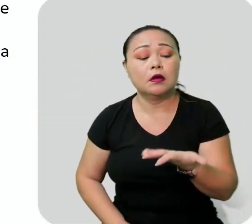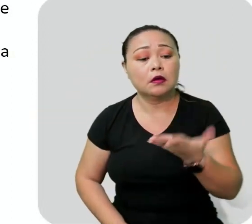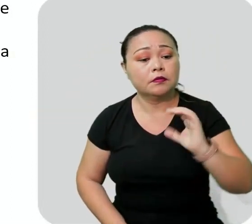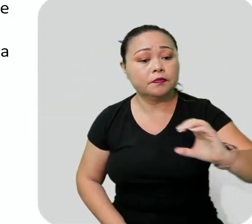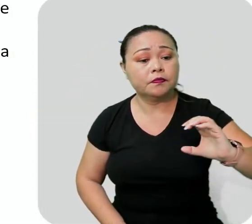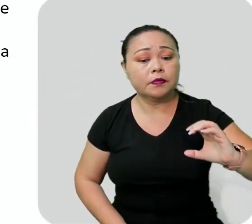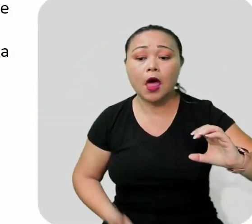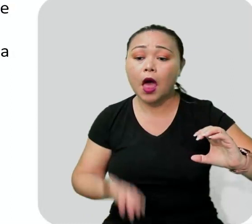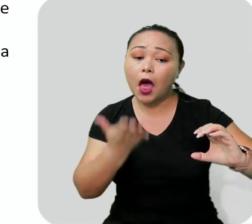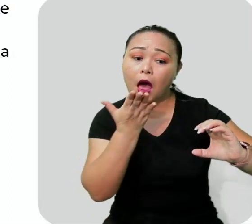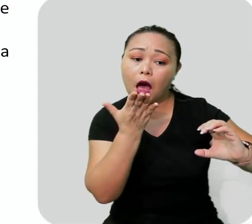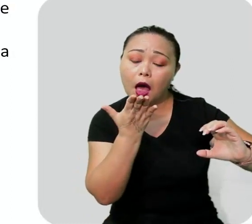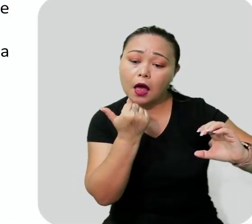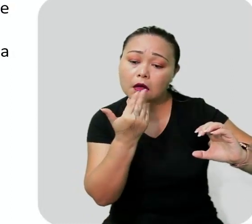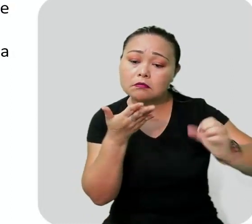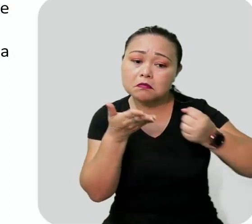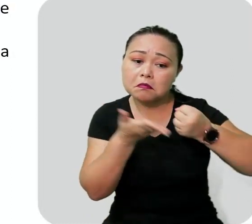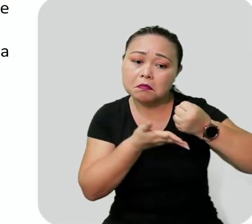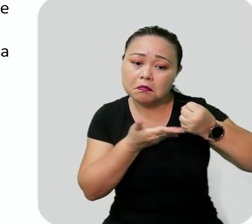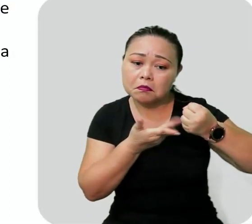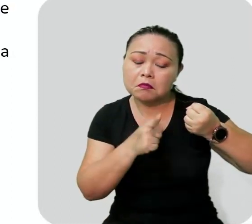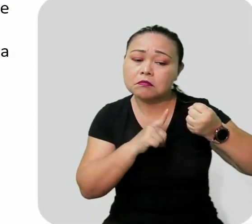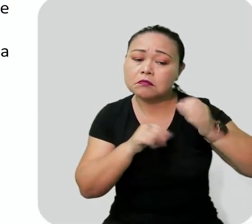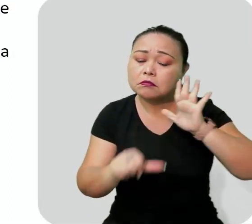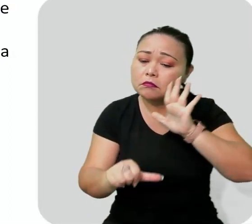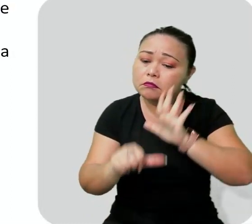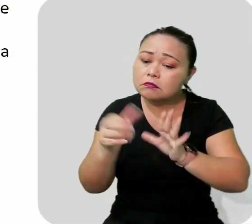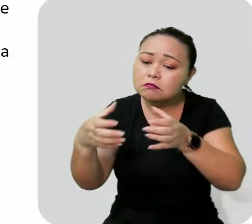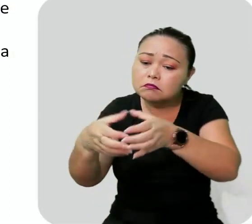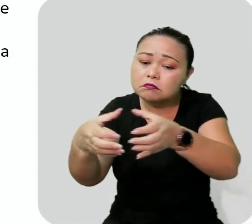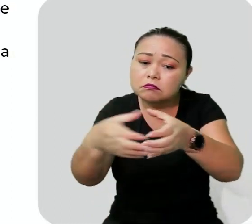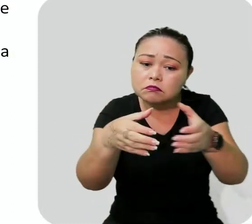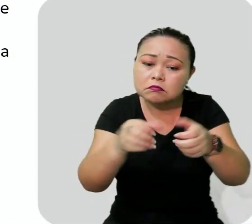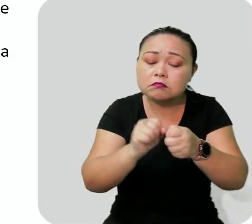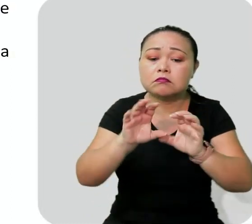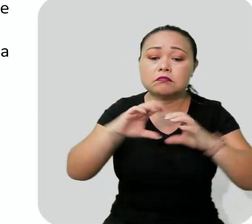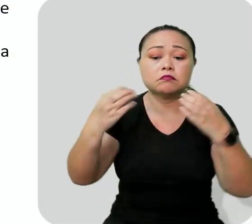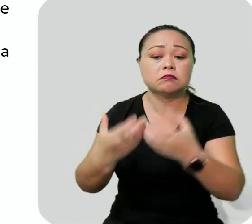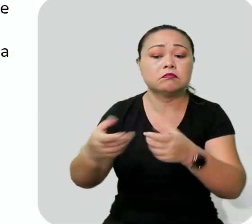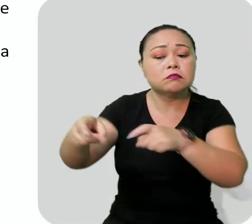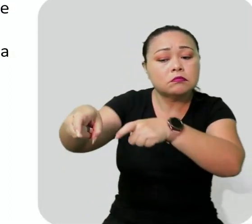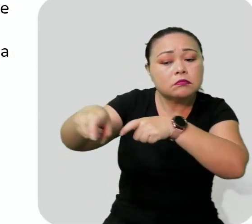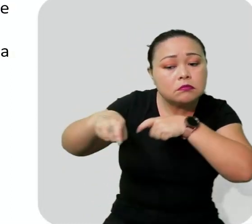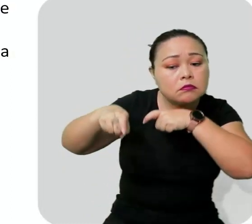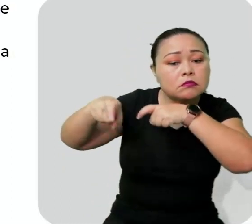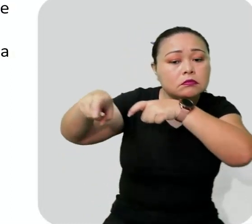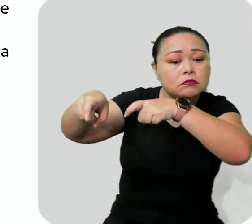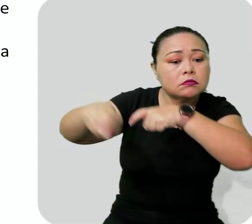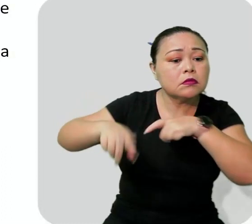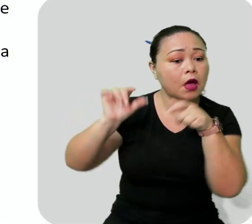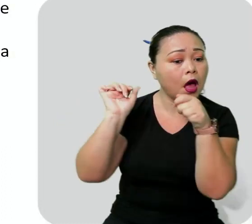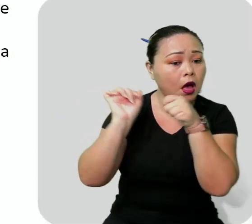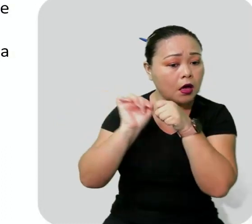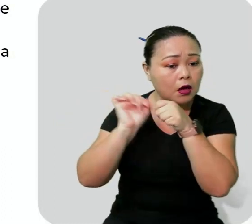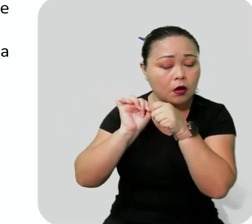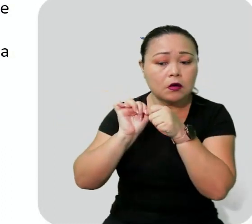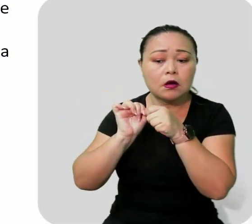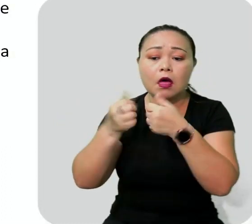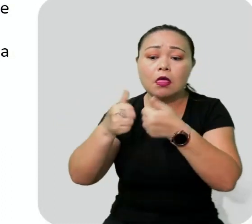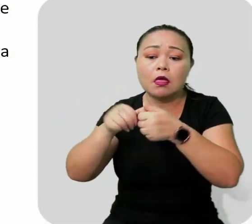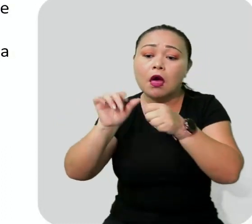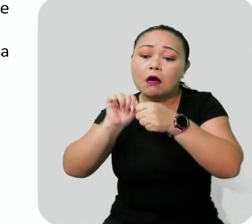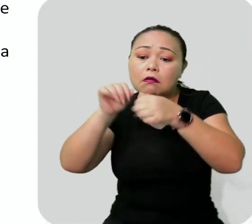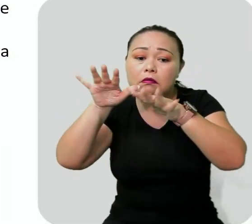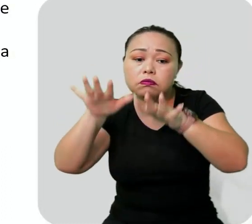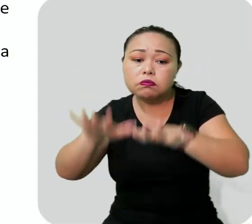Letra C. Alimentos básicos das primeiras comunidades agrícolas que se tornaram